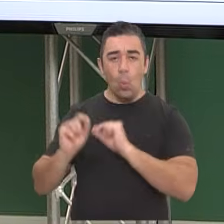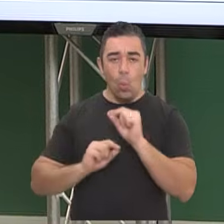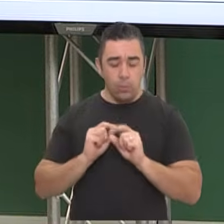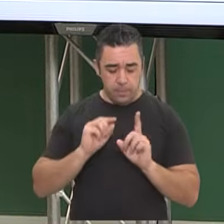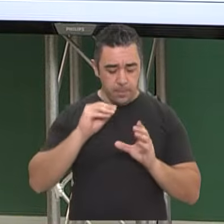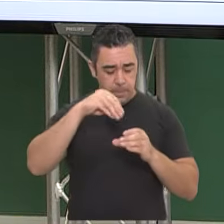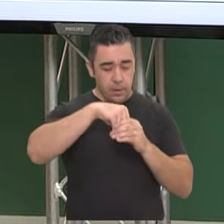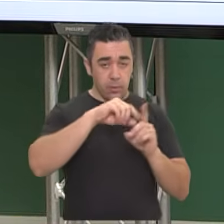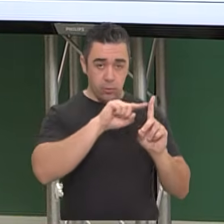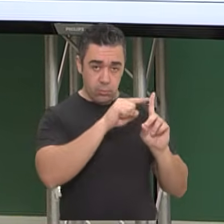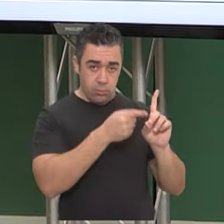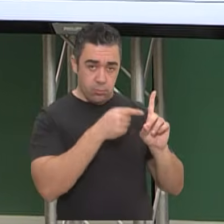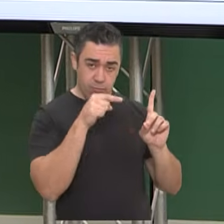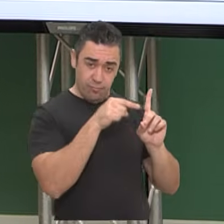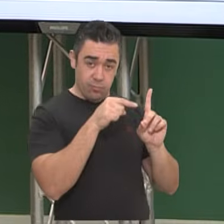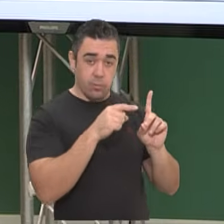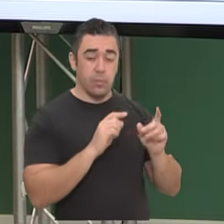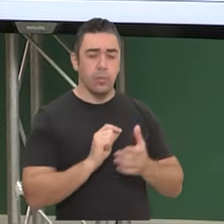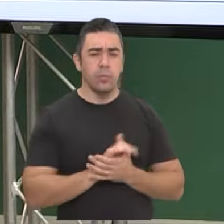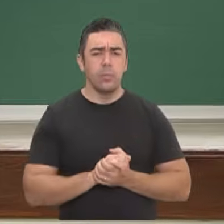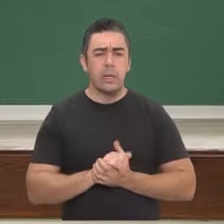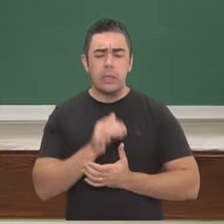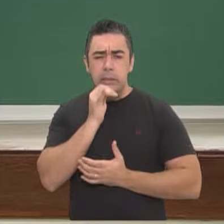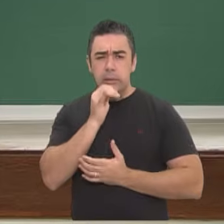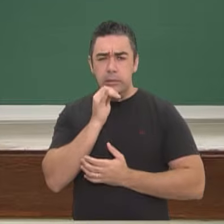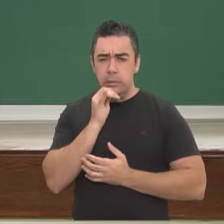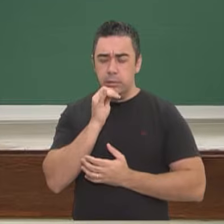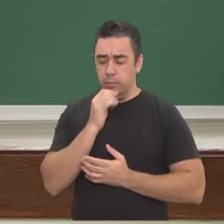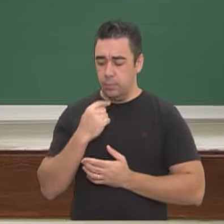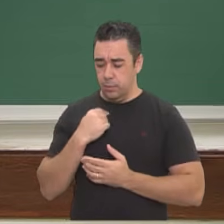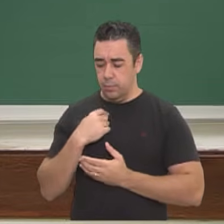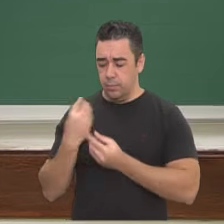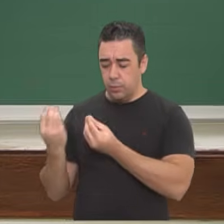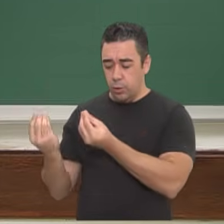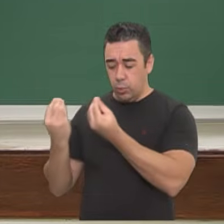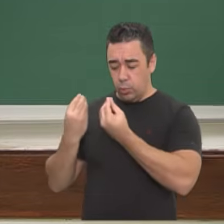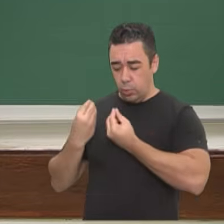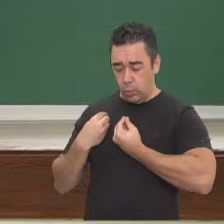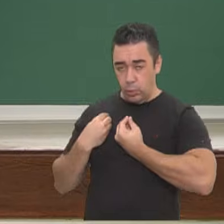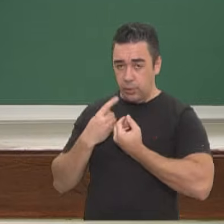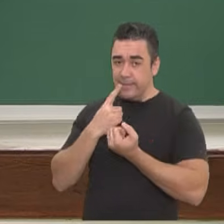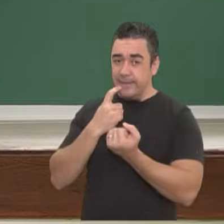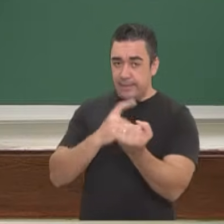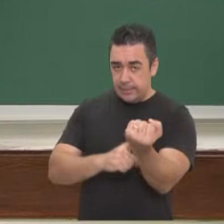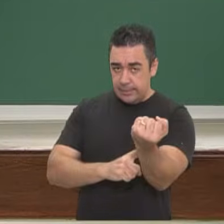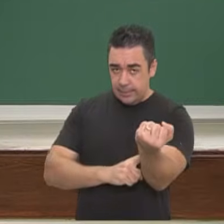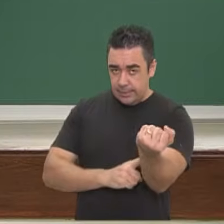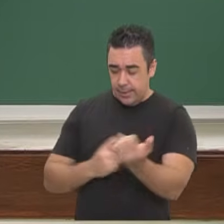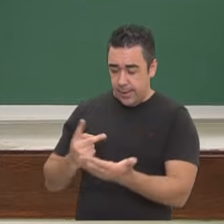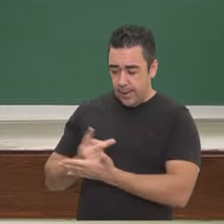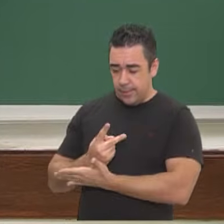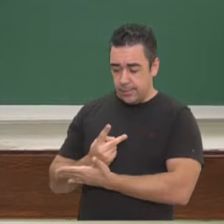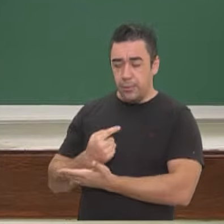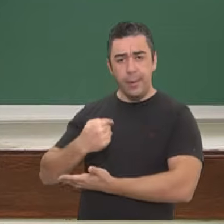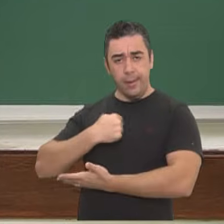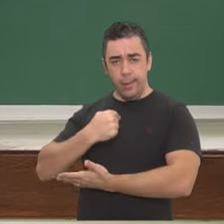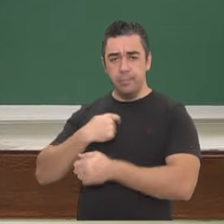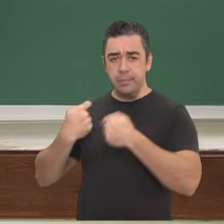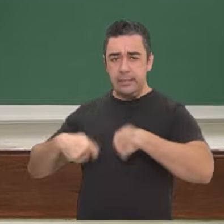isso? Vou explicar aqui para vocês, gente. Quando a gente recebe um sangue errado, faz de conta que eu precisei de uma transfusão